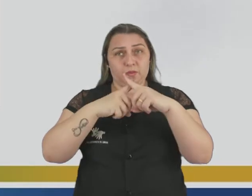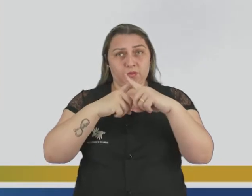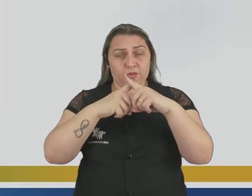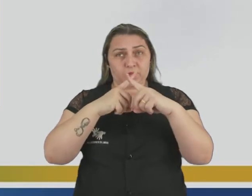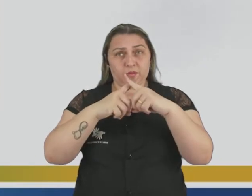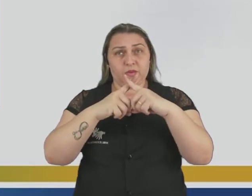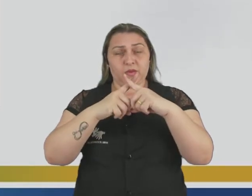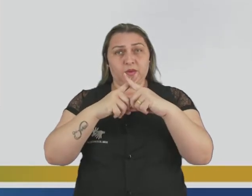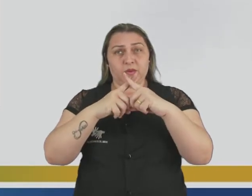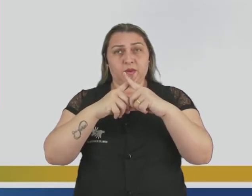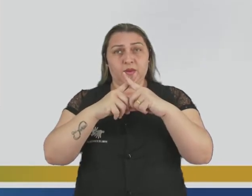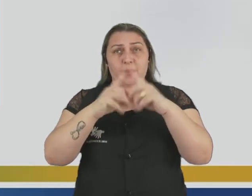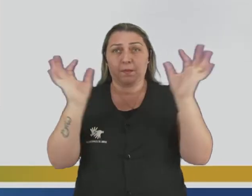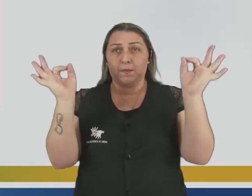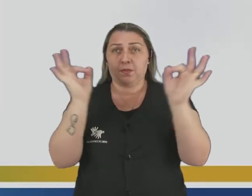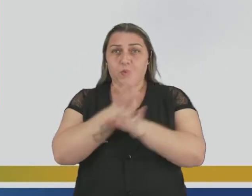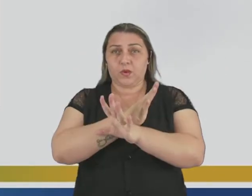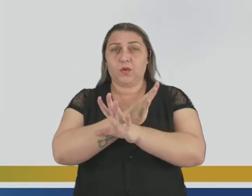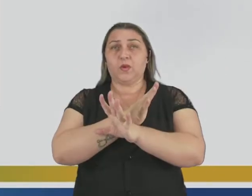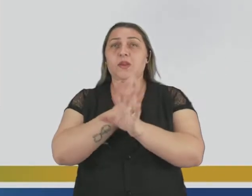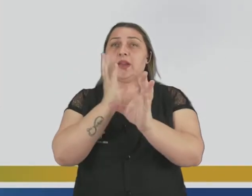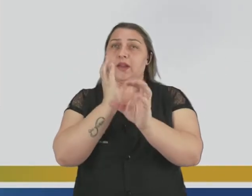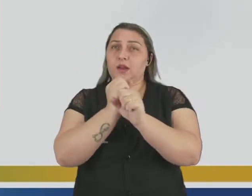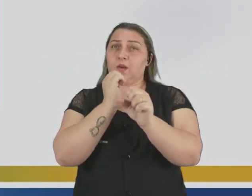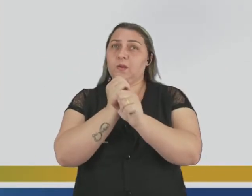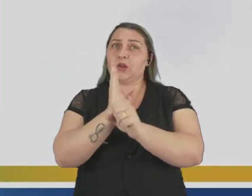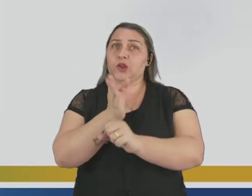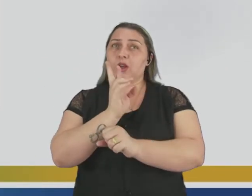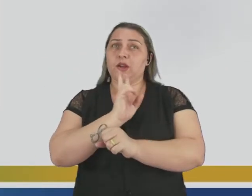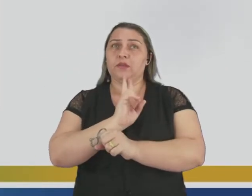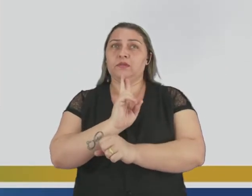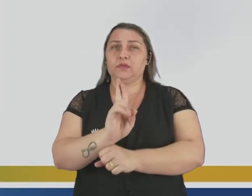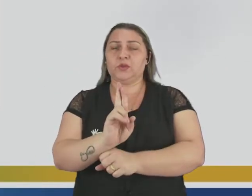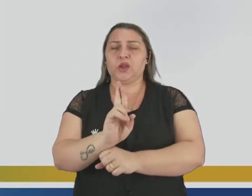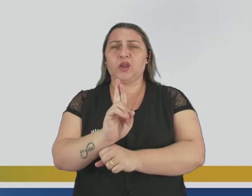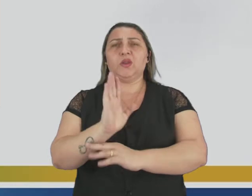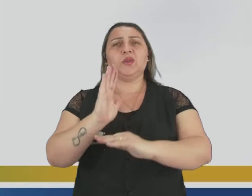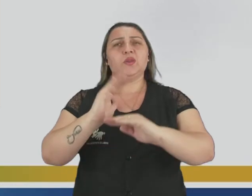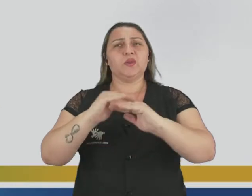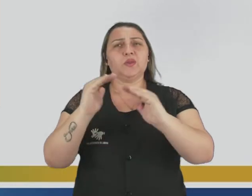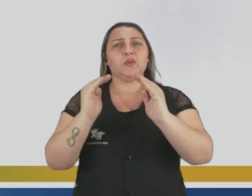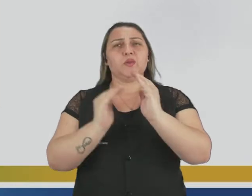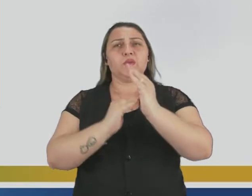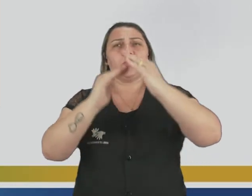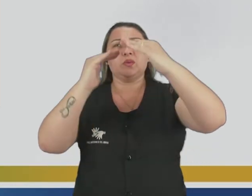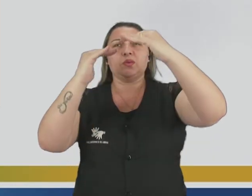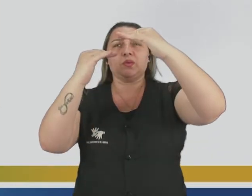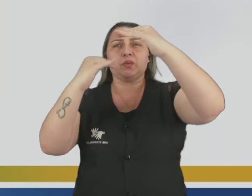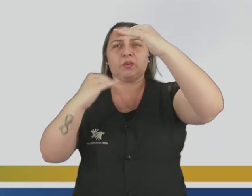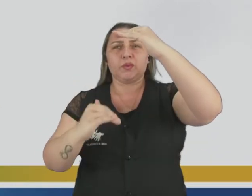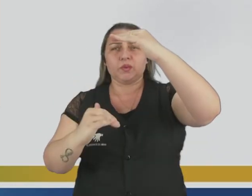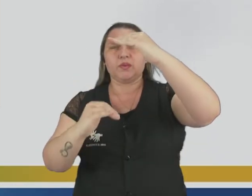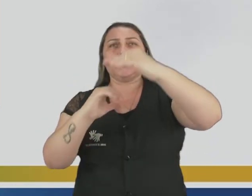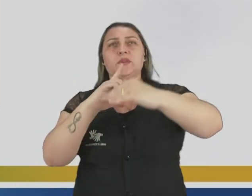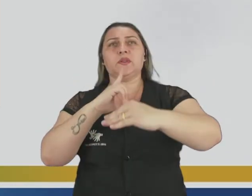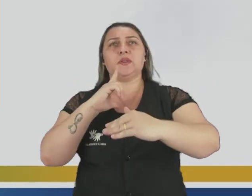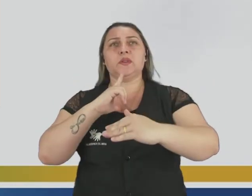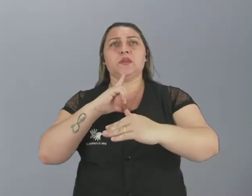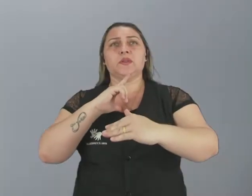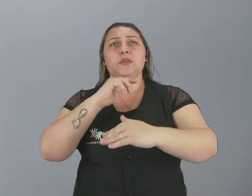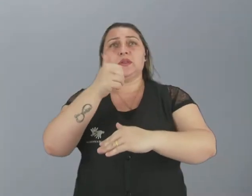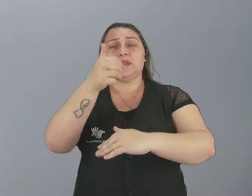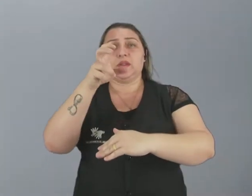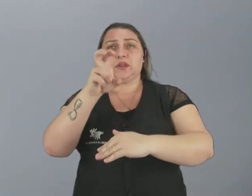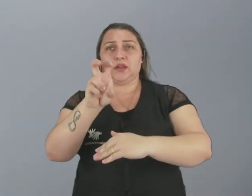multiplicação montadinha e calculado, feito todo o seu processo. Nós temos 15